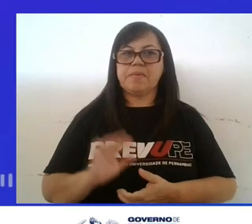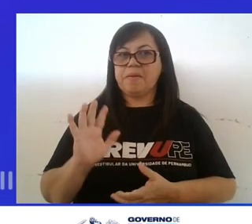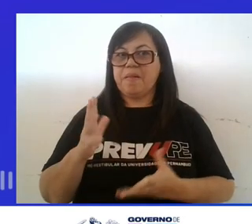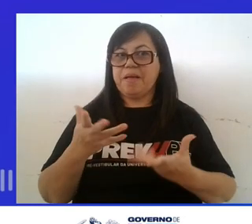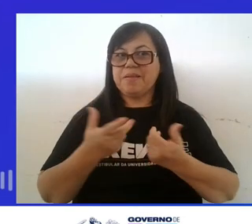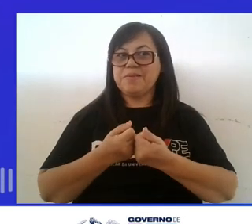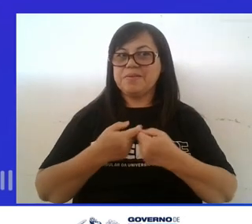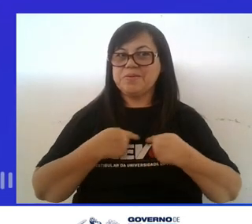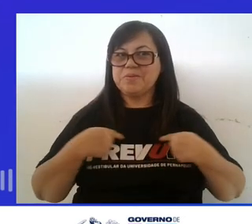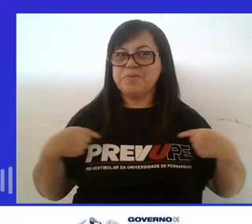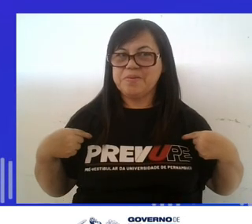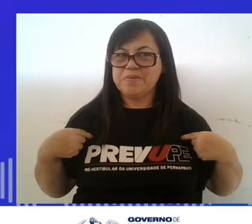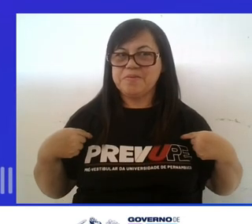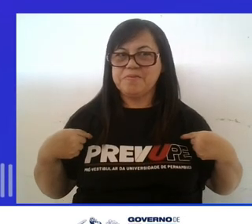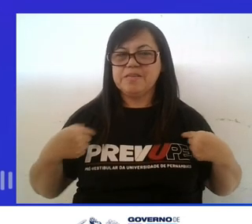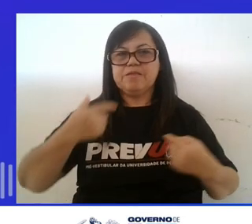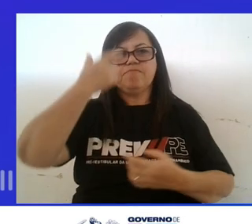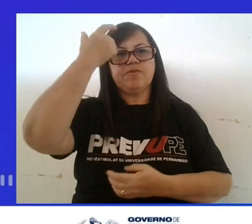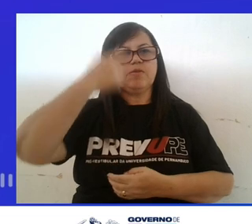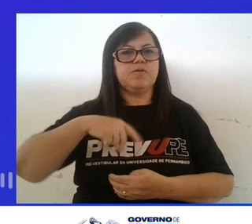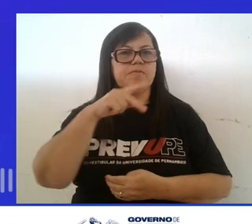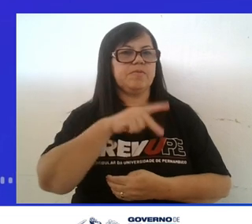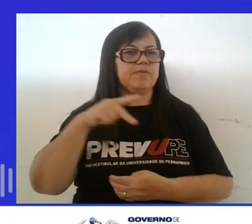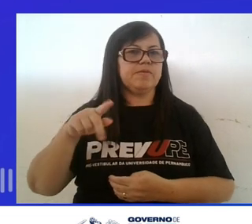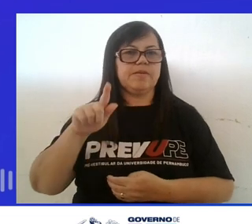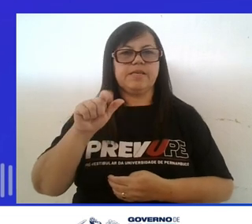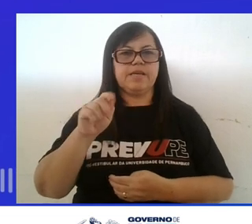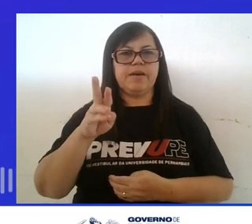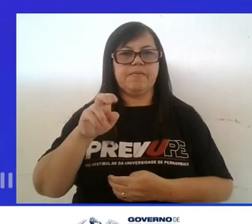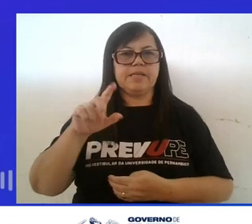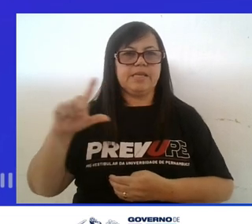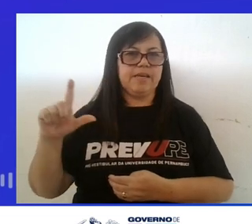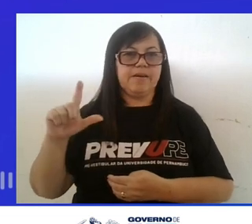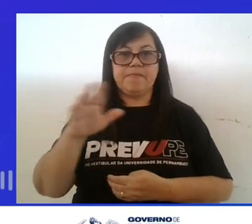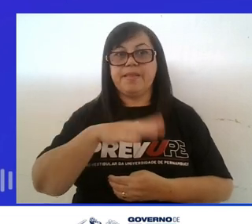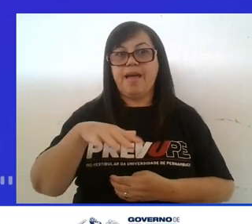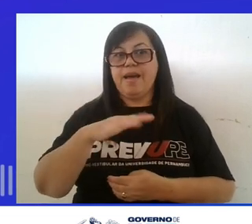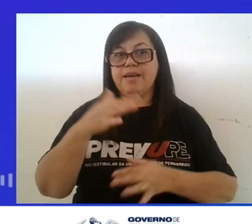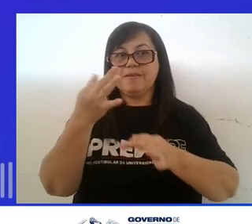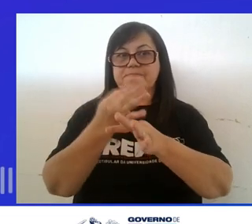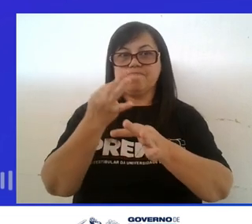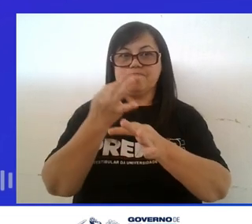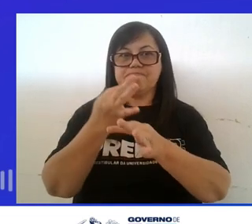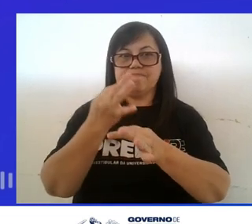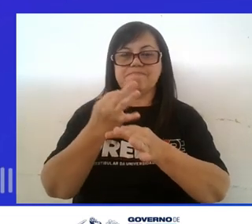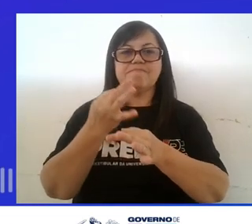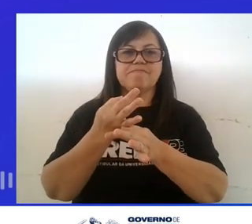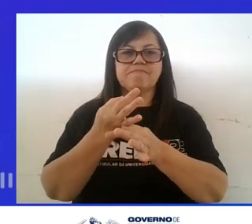Fala galera do Pré-VUP, aqui é professor Gabriel falando, formador da área de